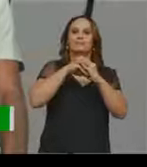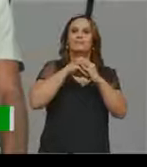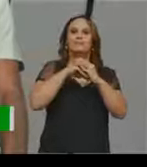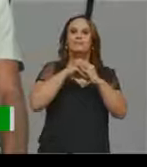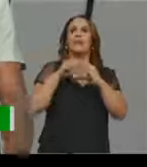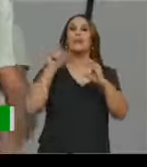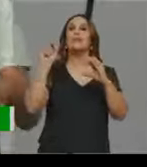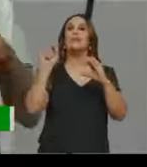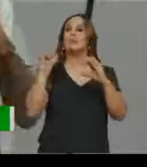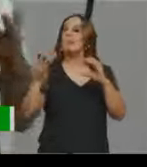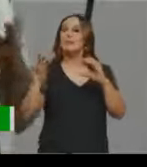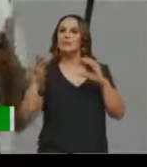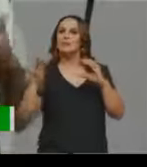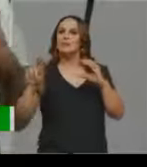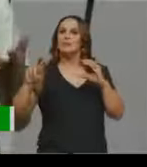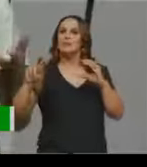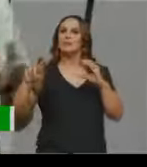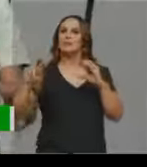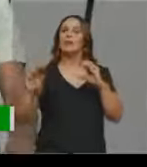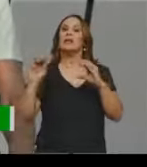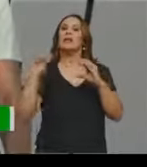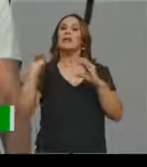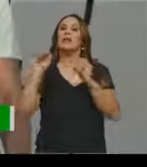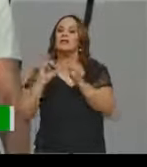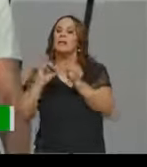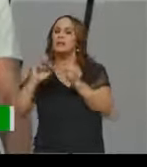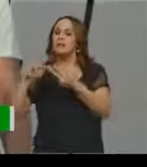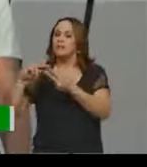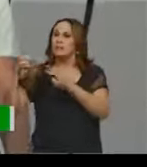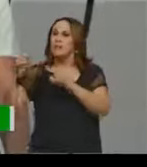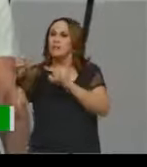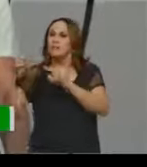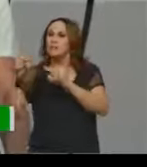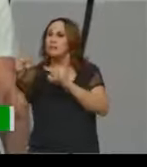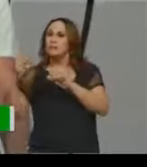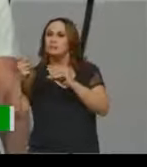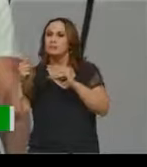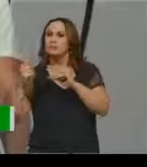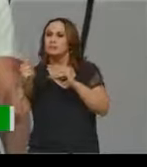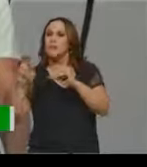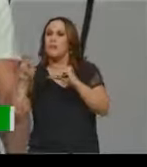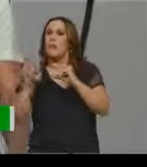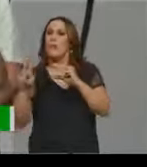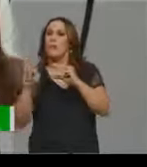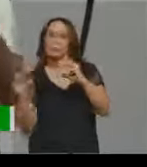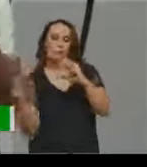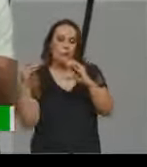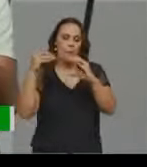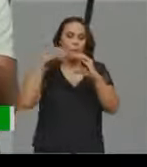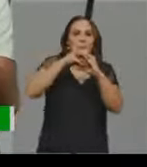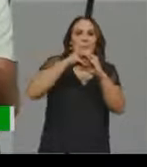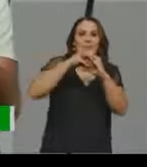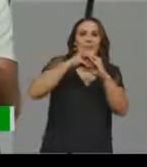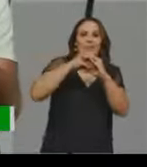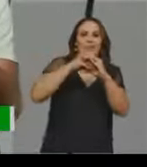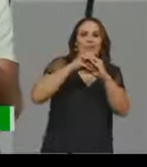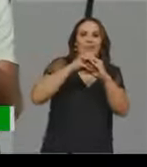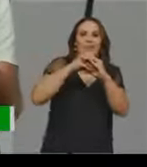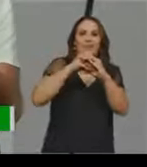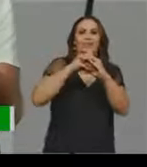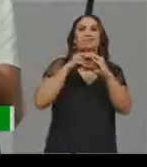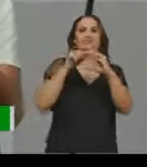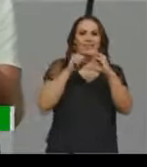incluindo o material genético dele dentro do nosso DNA. Então, o que esse vírus vai fazer para você? Você vai pegar um vírus controlado, que